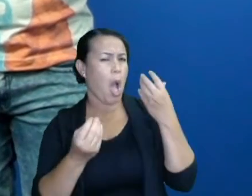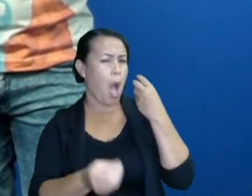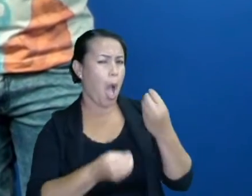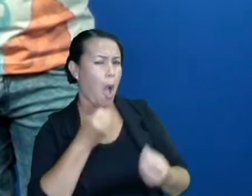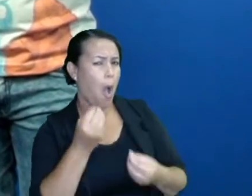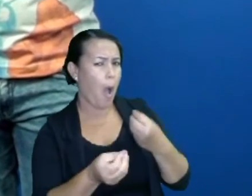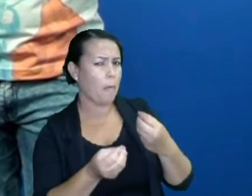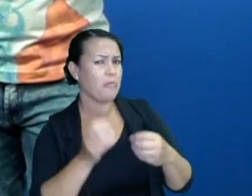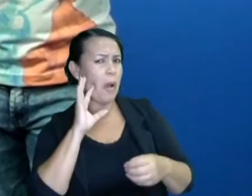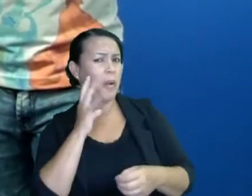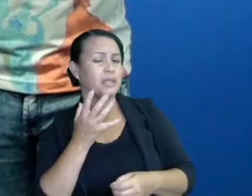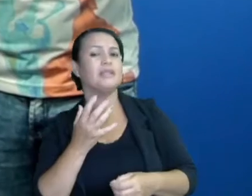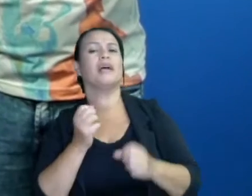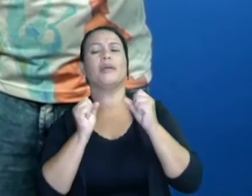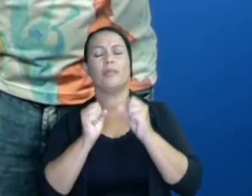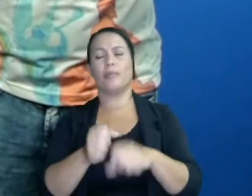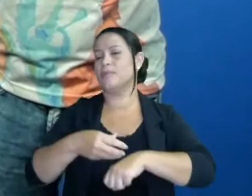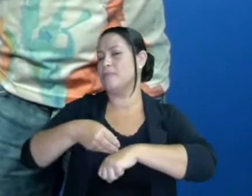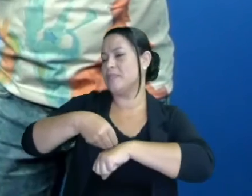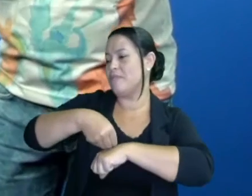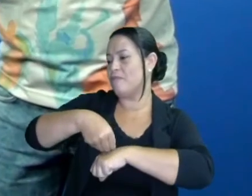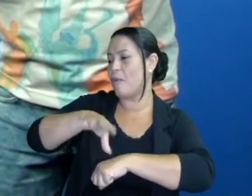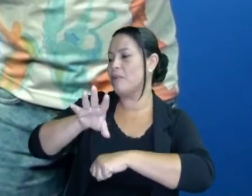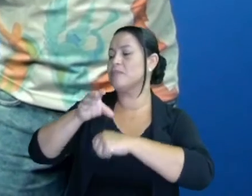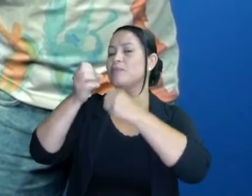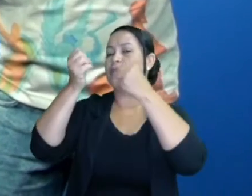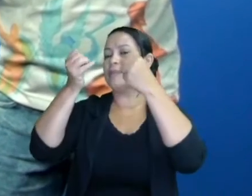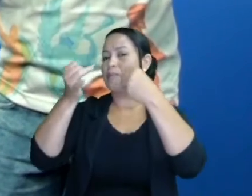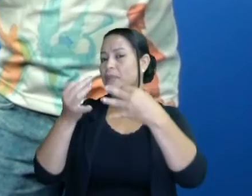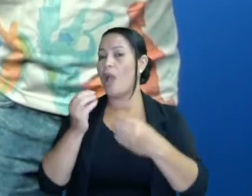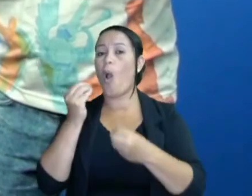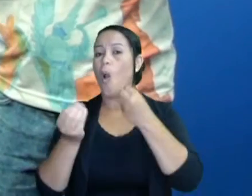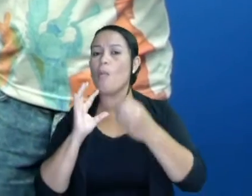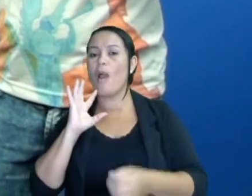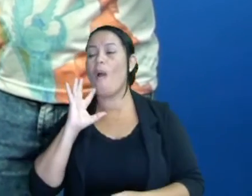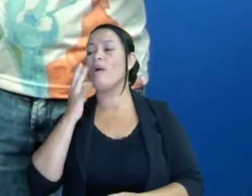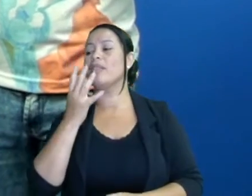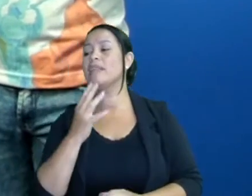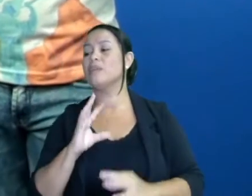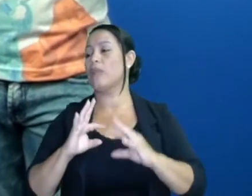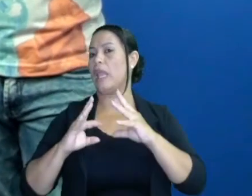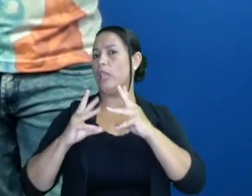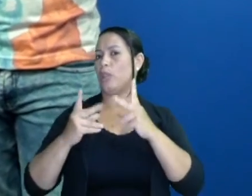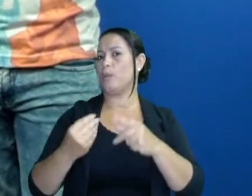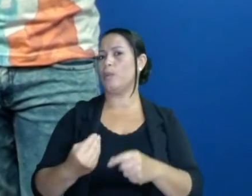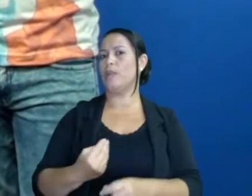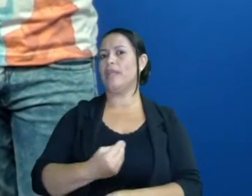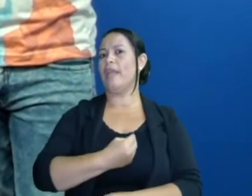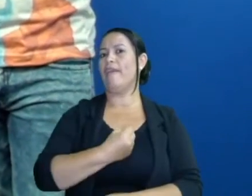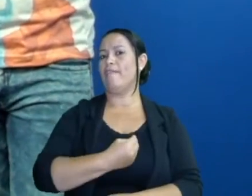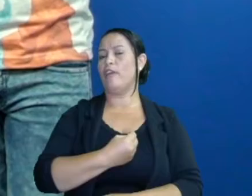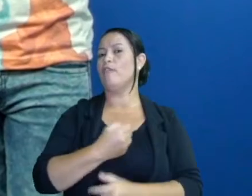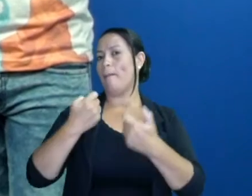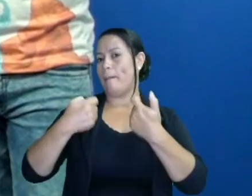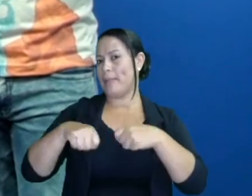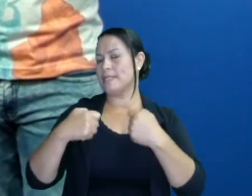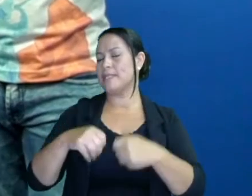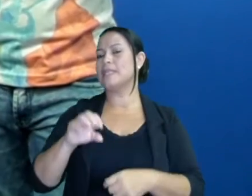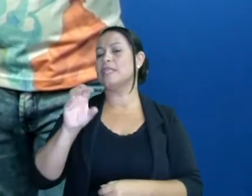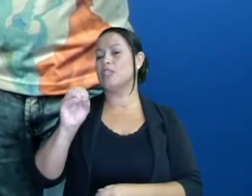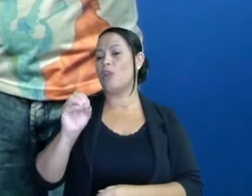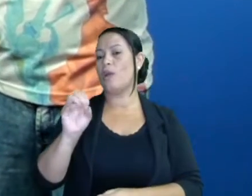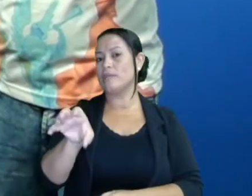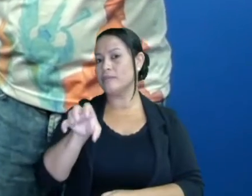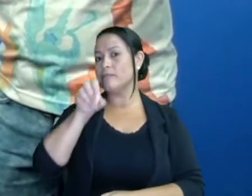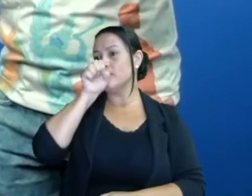acontecer. E eu pude passar essa informação para ela e explicar como acontece. Então, nem tudo que é vivo precisa de oxigênio. Existem